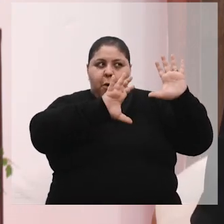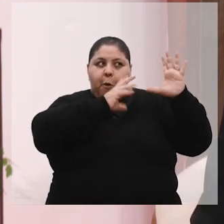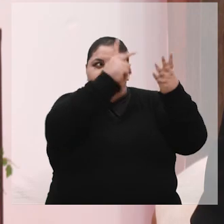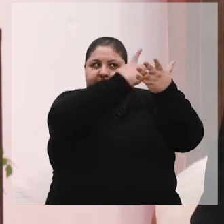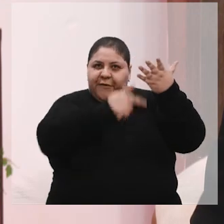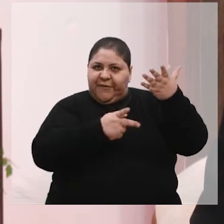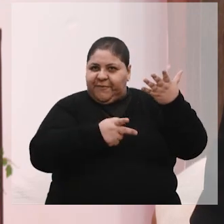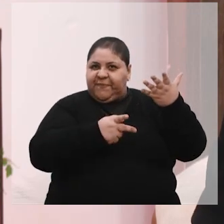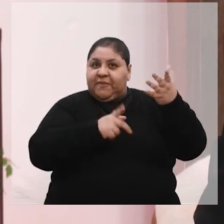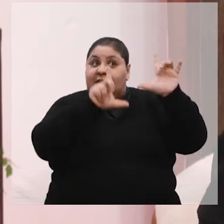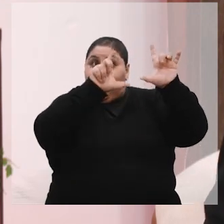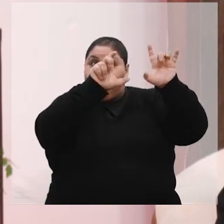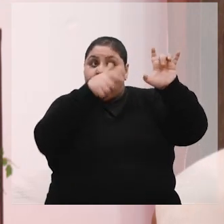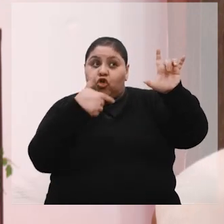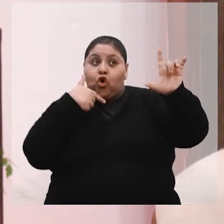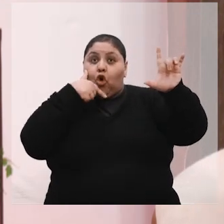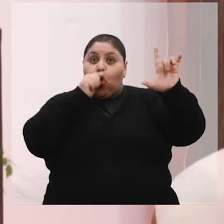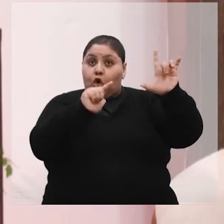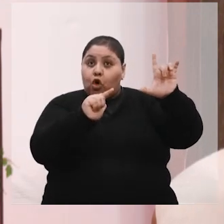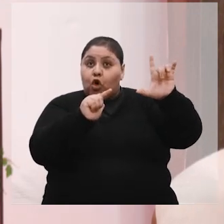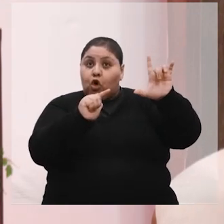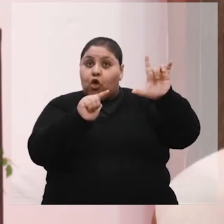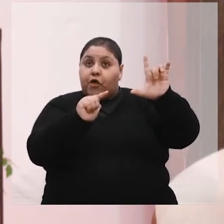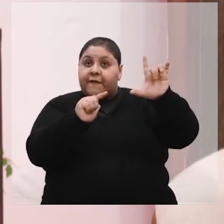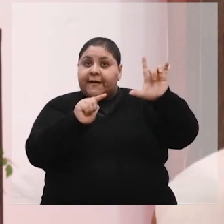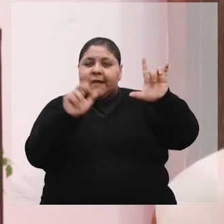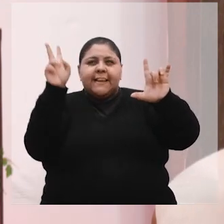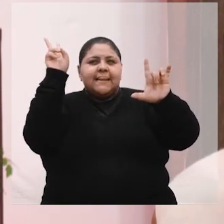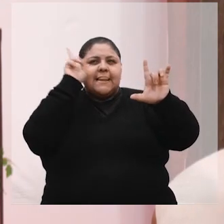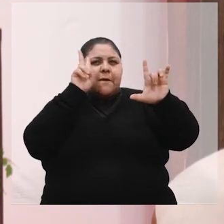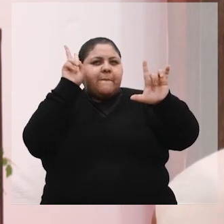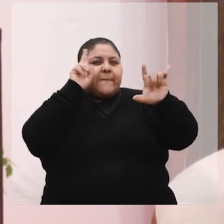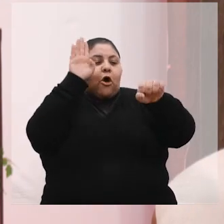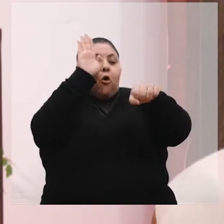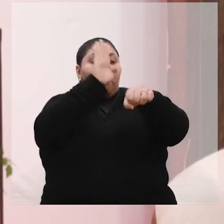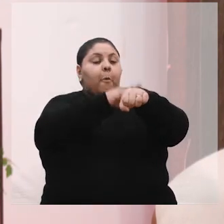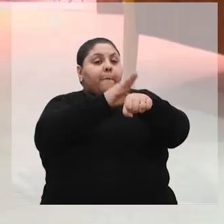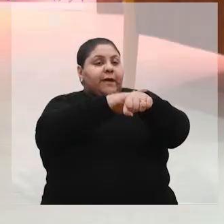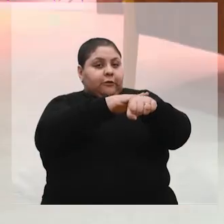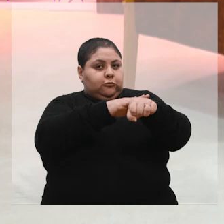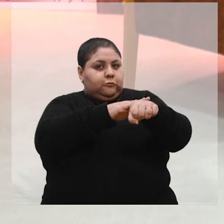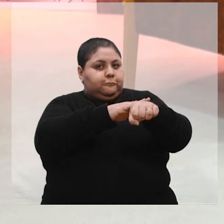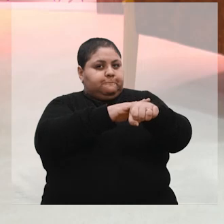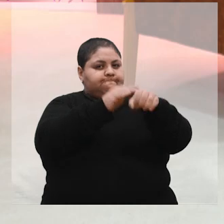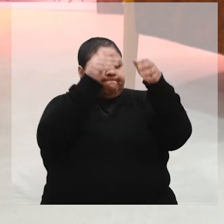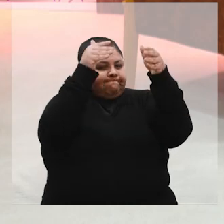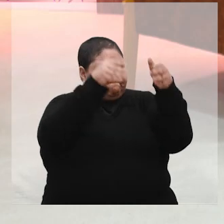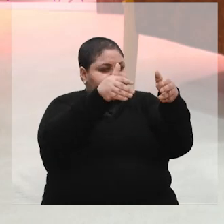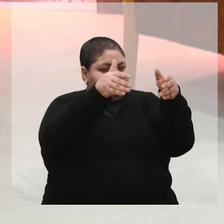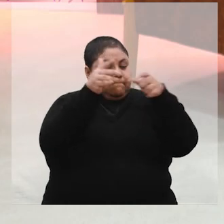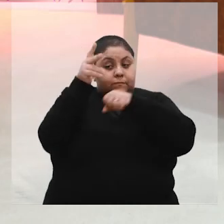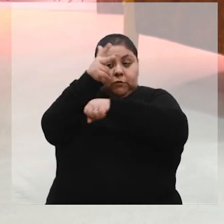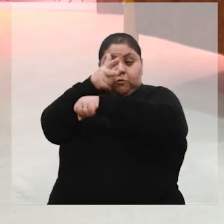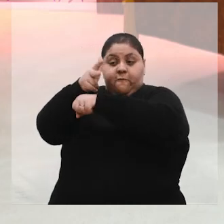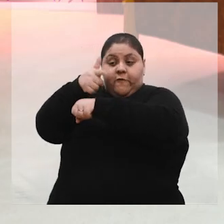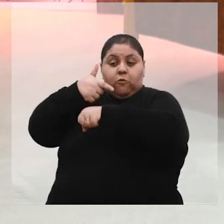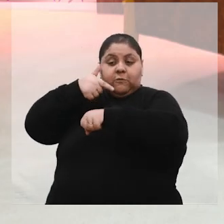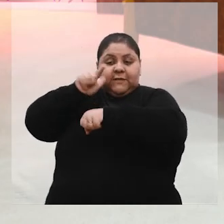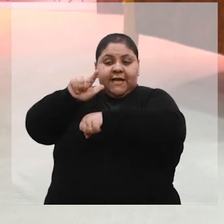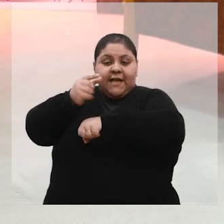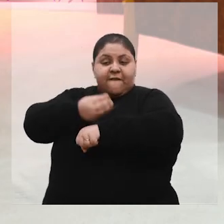a foto, ela consegue levar a gente para o momento, né? É um instante. Um instante. Um vídeo consegue fazer tu